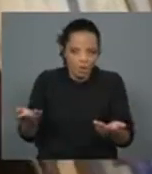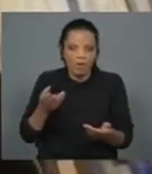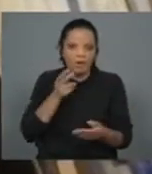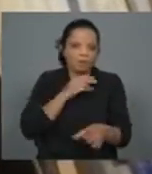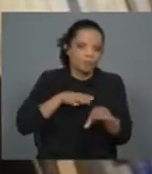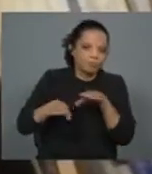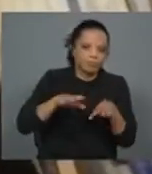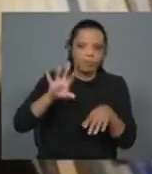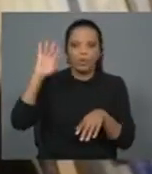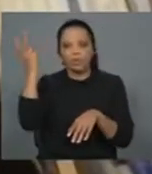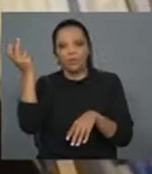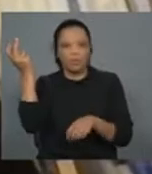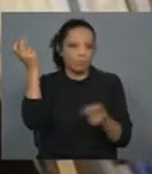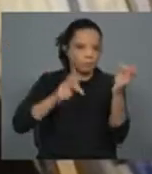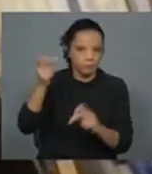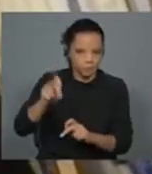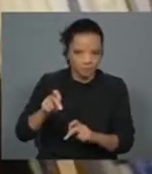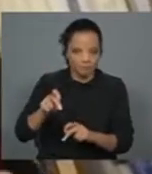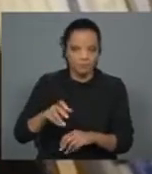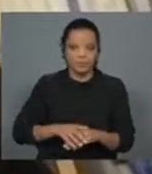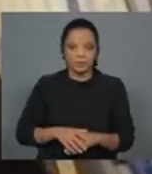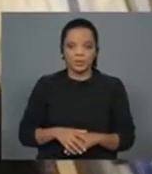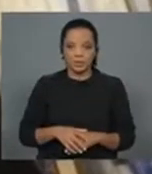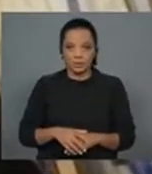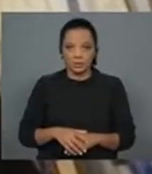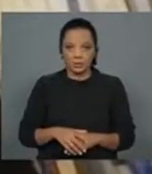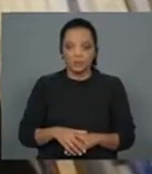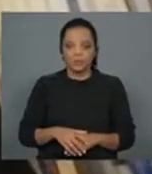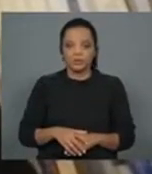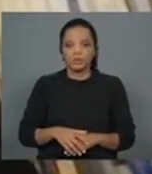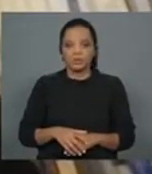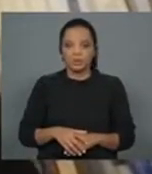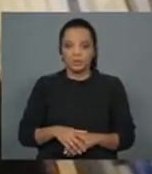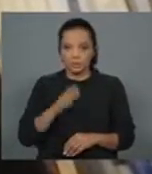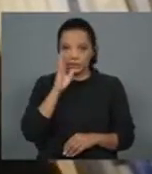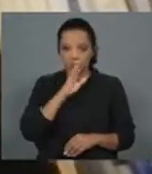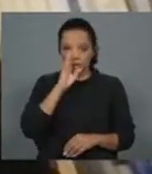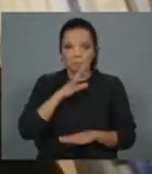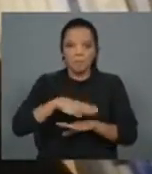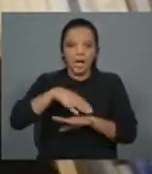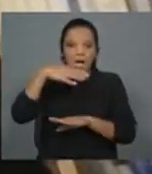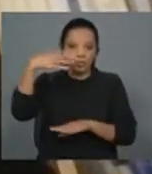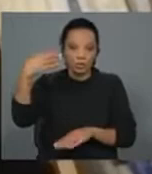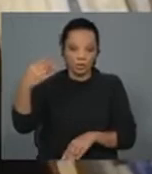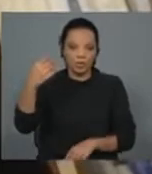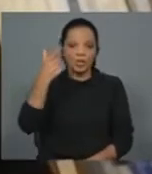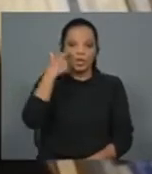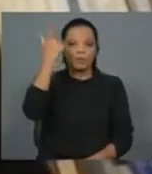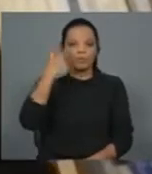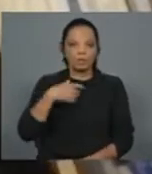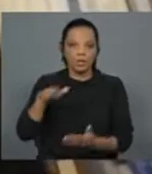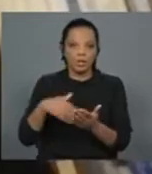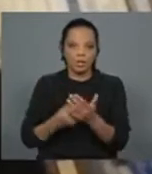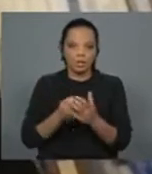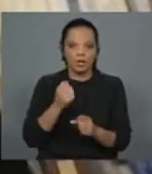ou natural, né, se mais tarde esta pessoa se torna